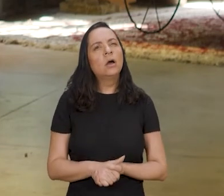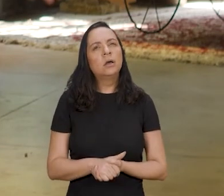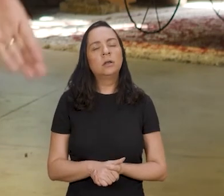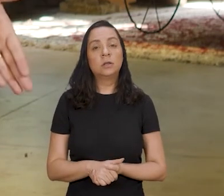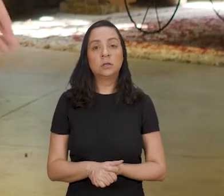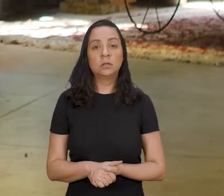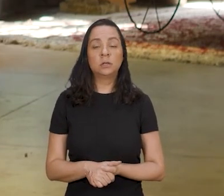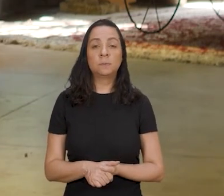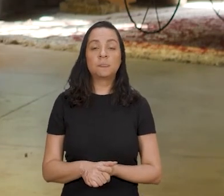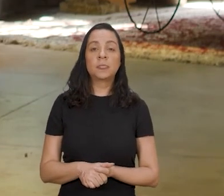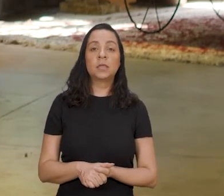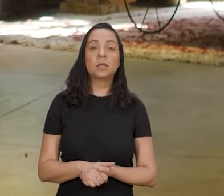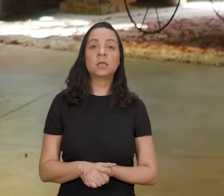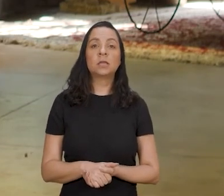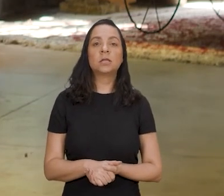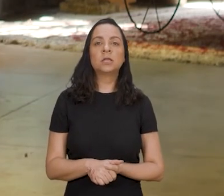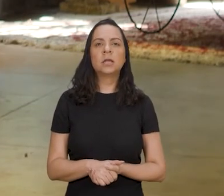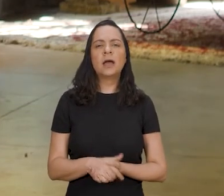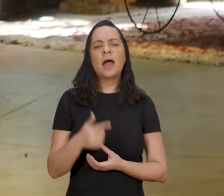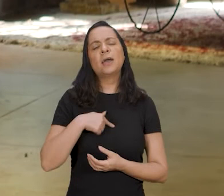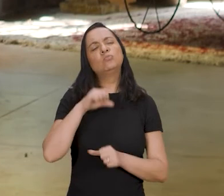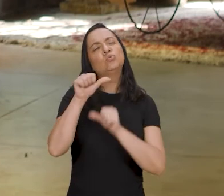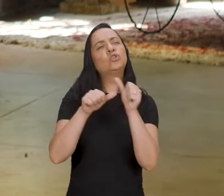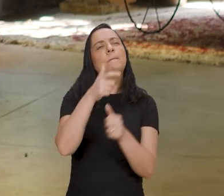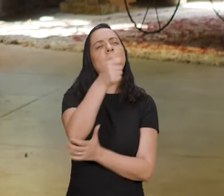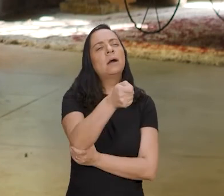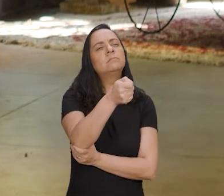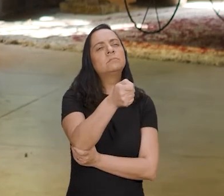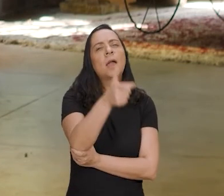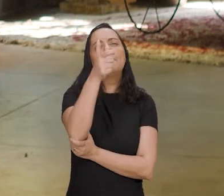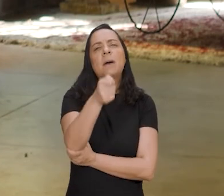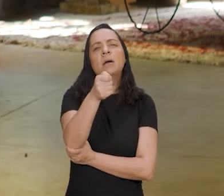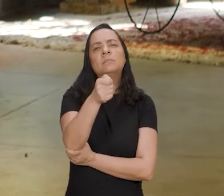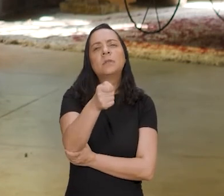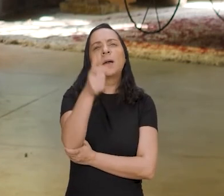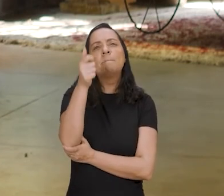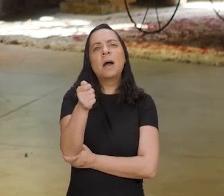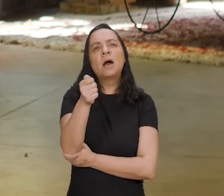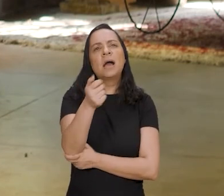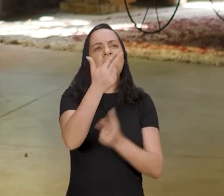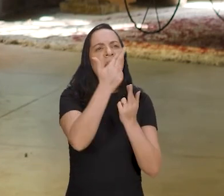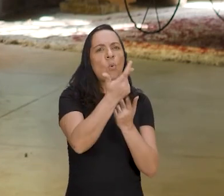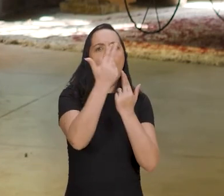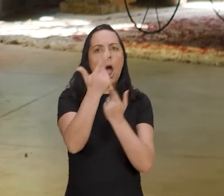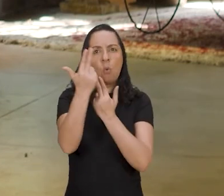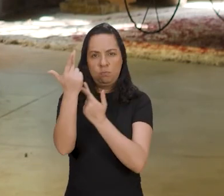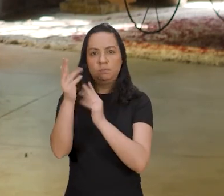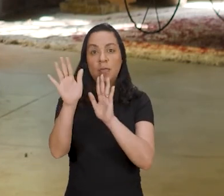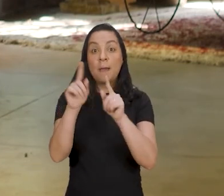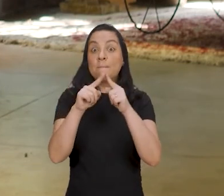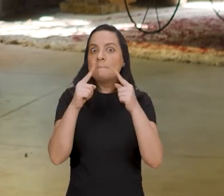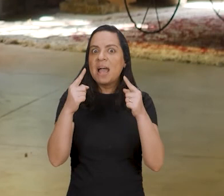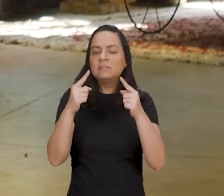num determinado canal de televisão, aí mudei de canal, a mesma notícia, mas numa